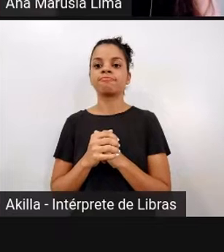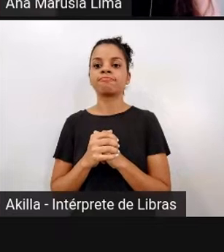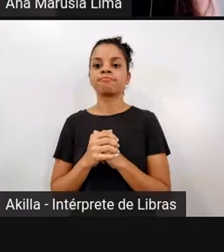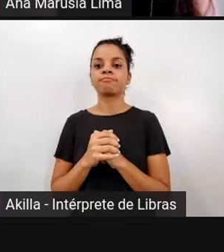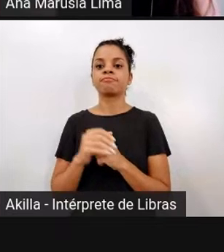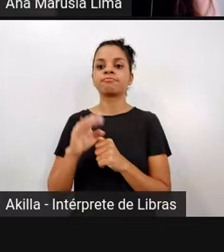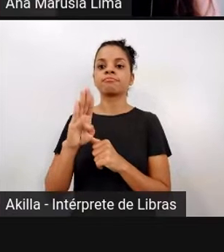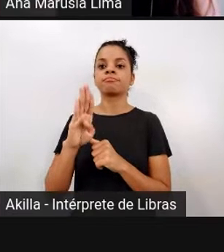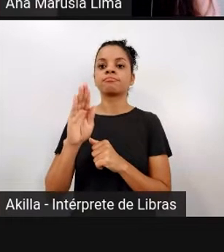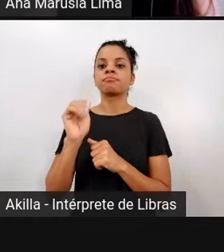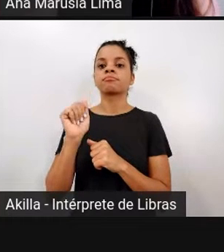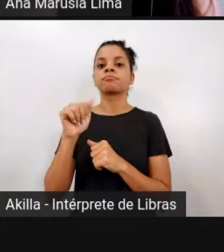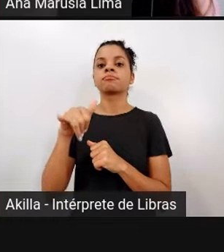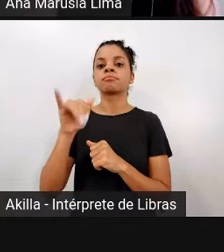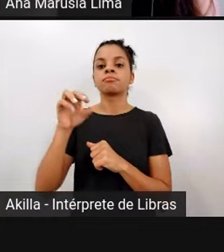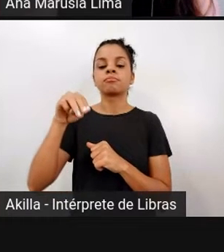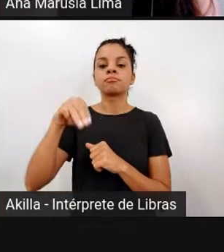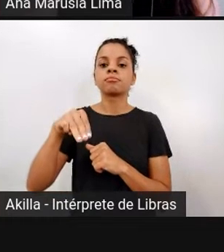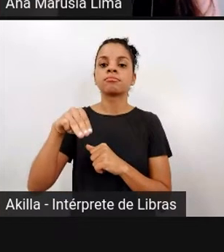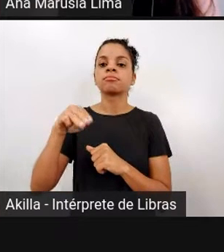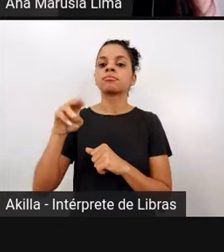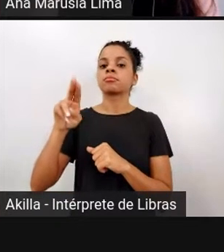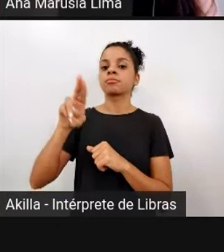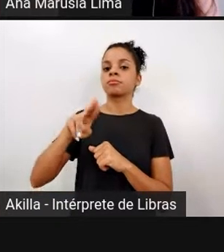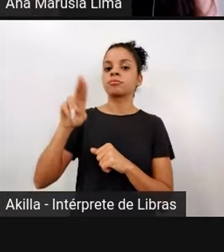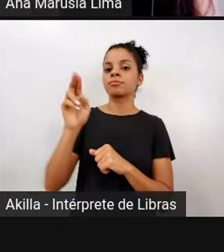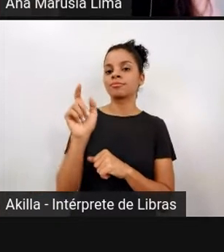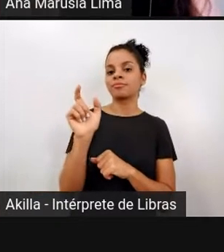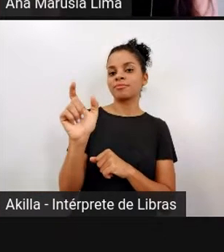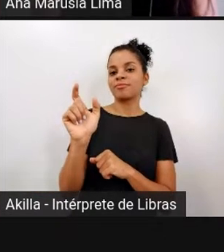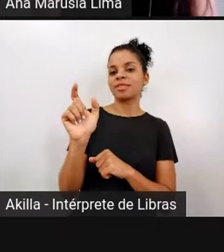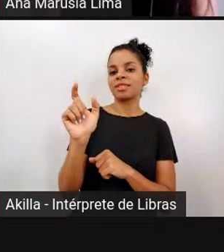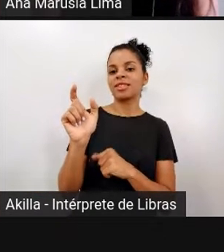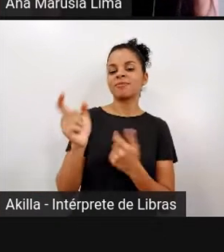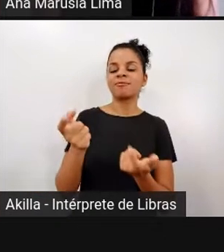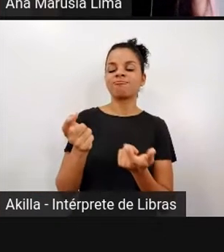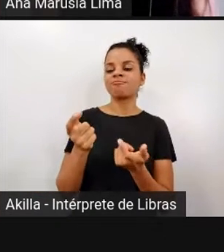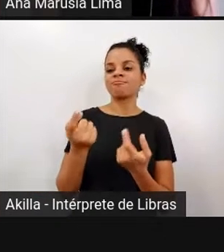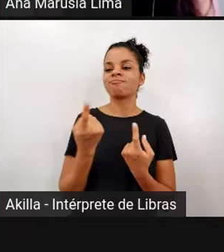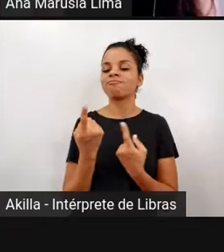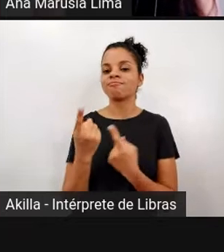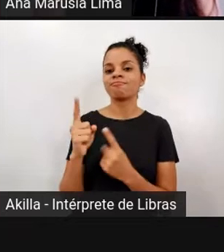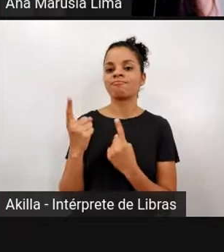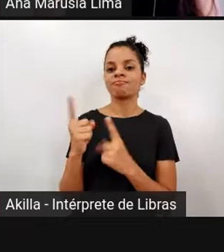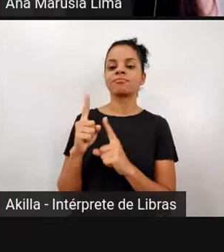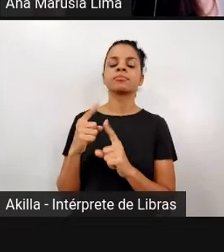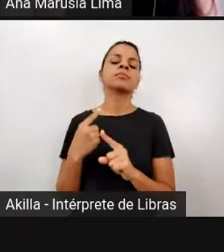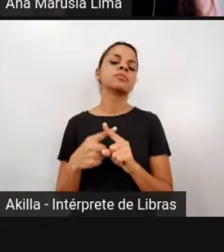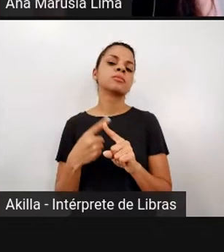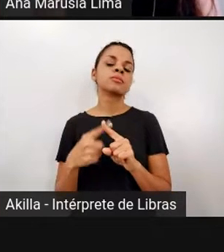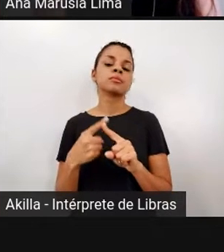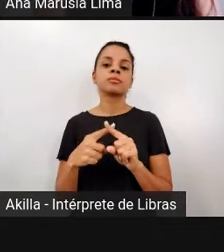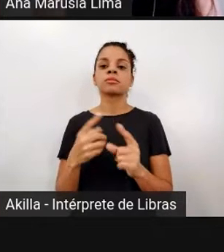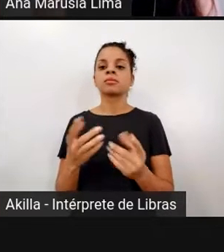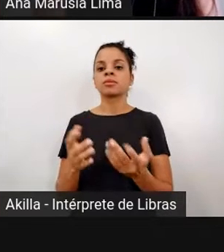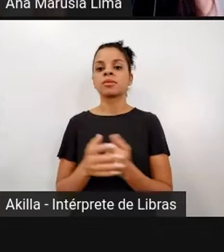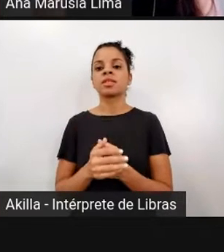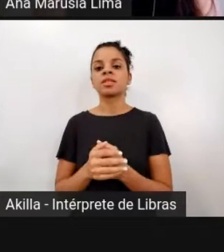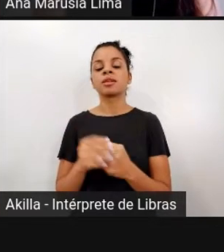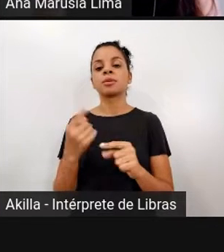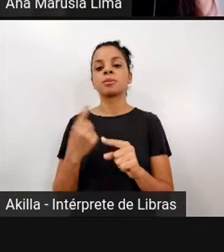inicialmente, foi pejorativo. E por quê? Porque os autores contrapunham o que eles chamavam de